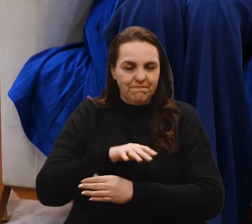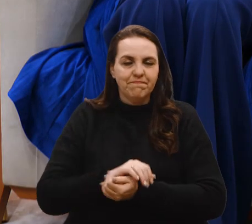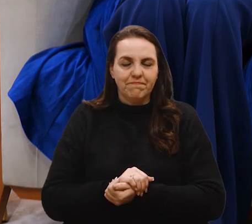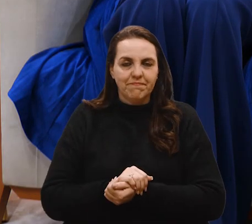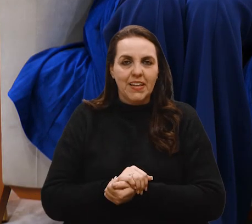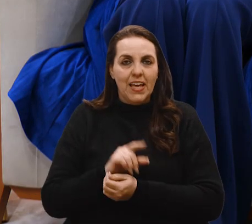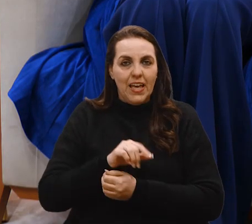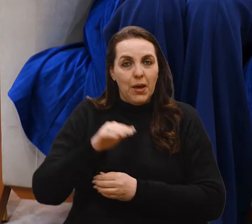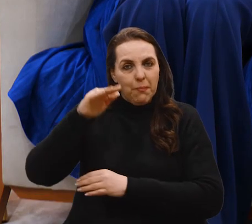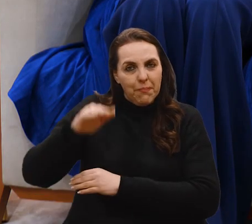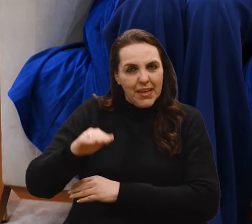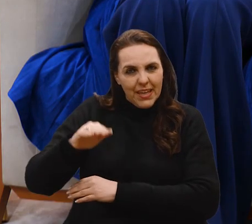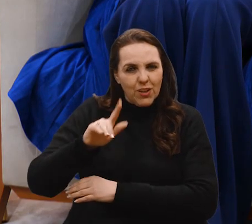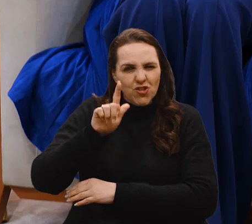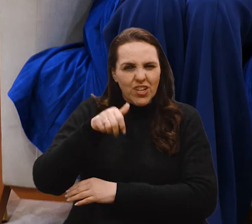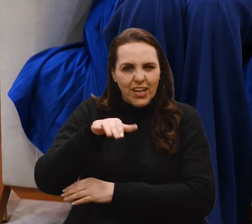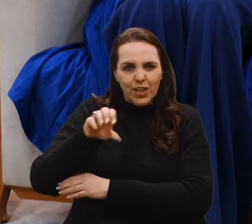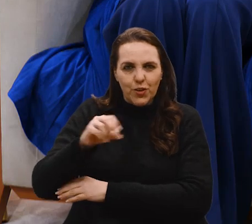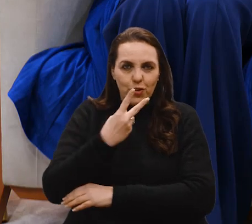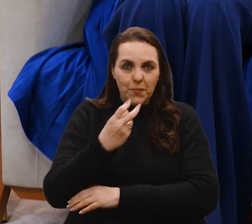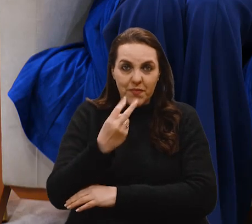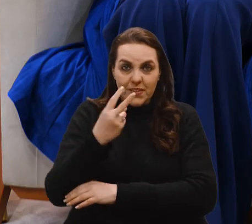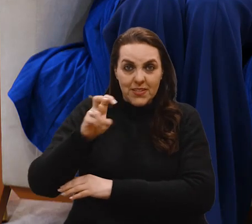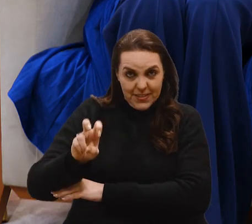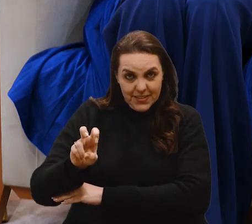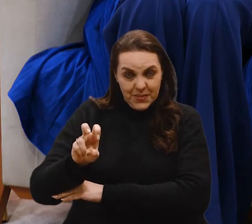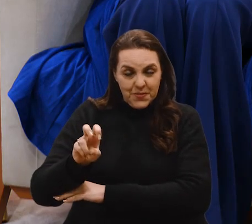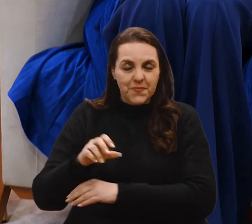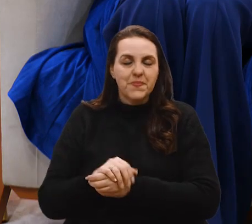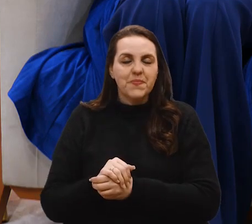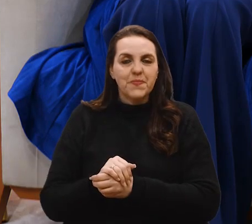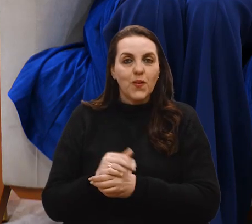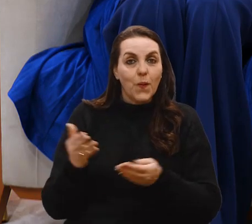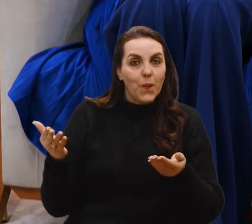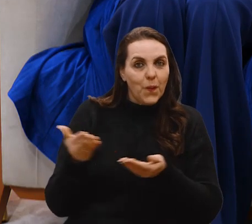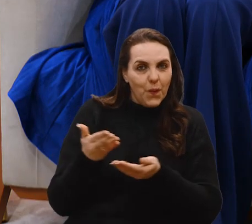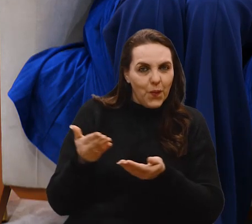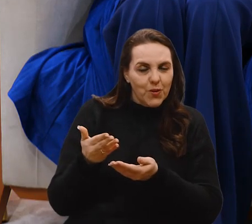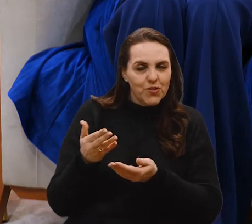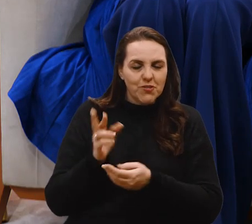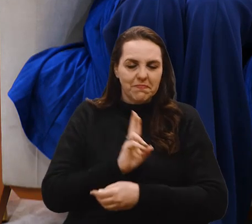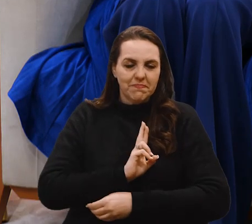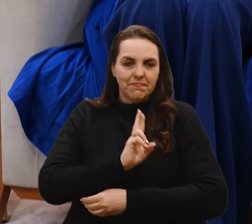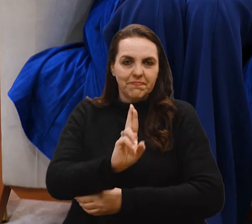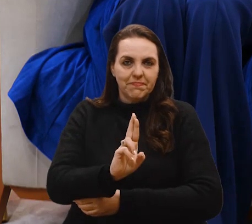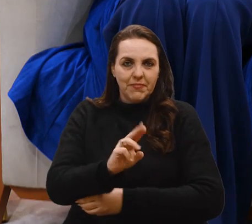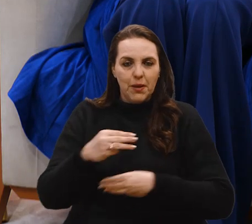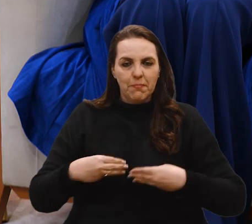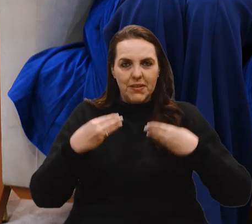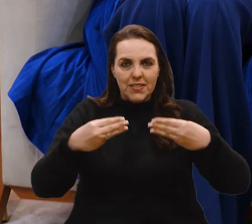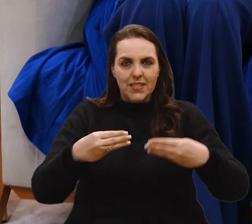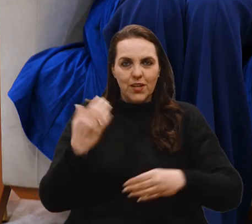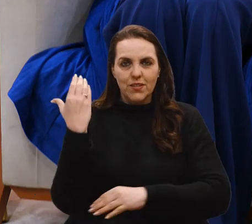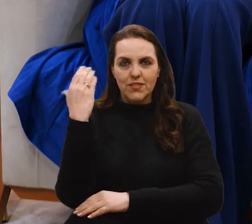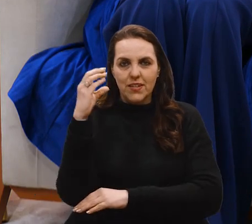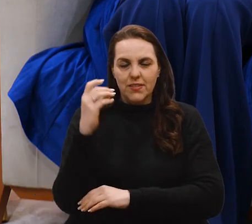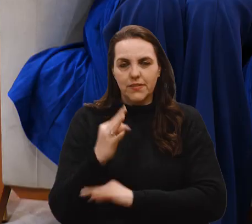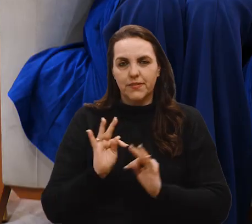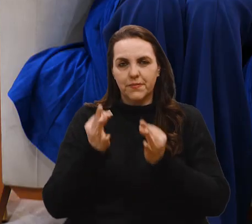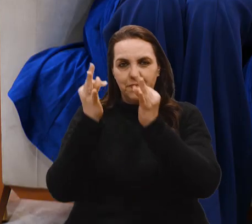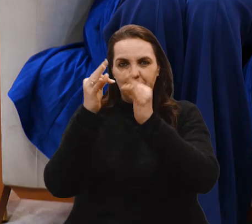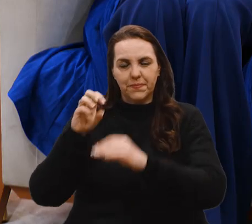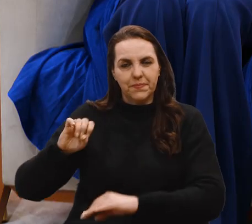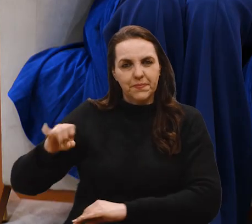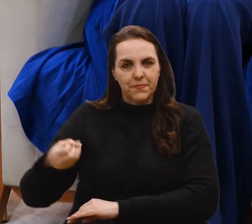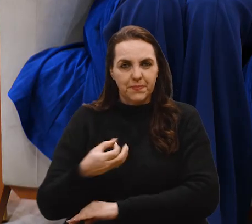e é pequeno gênio de 2025. E hoje, embaixador do Ministério da Ciência, Tecnologia